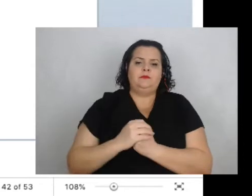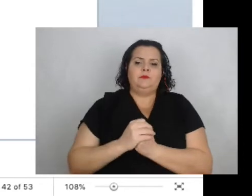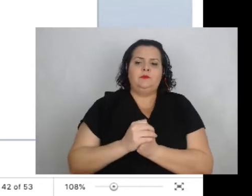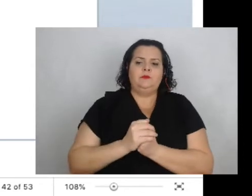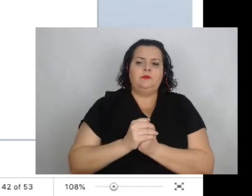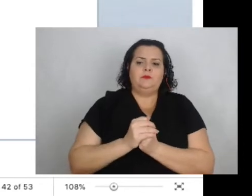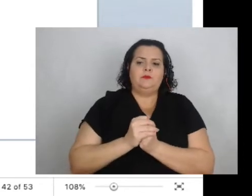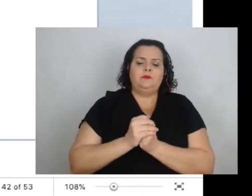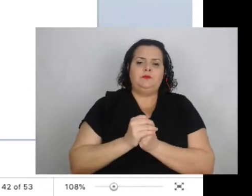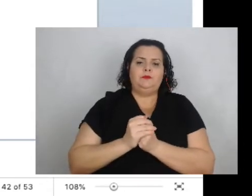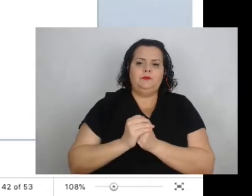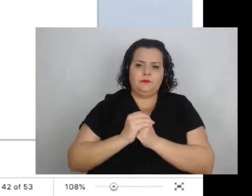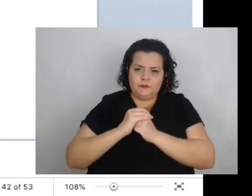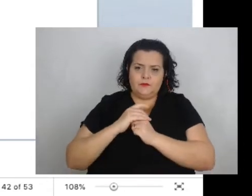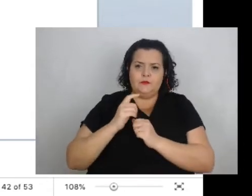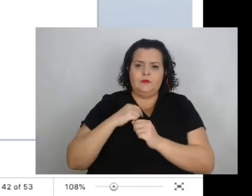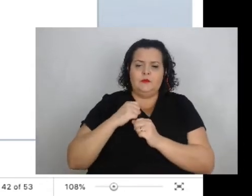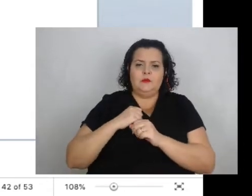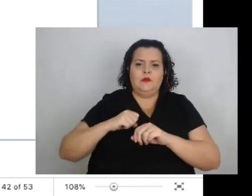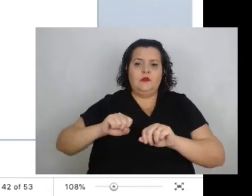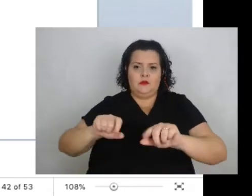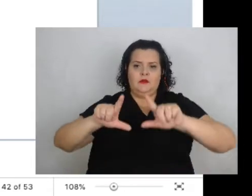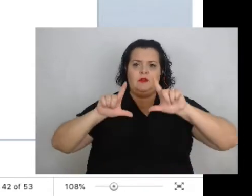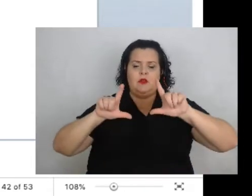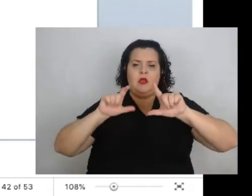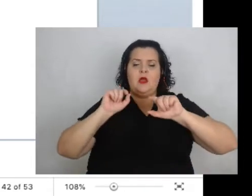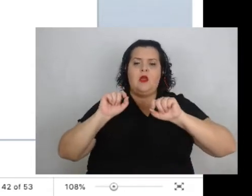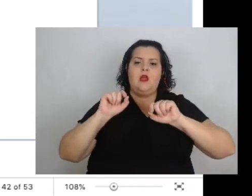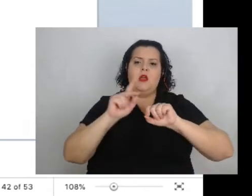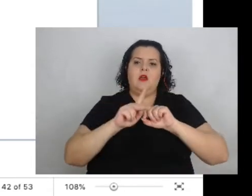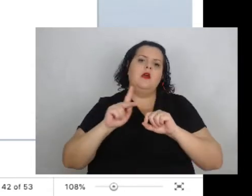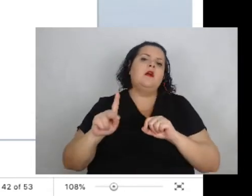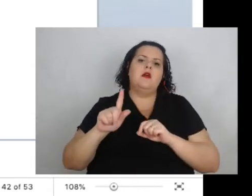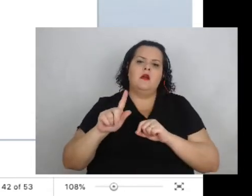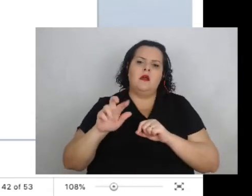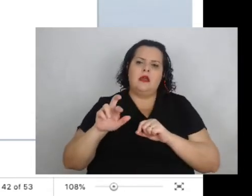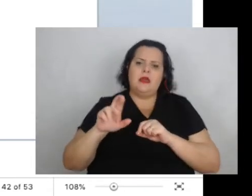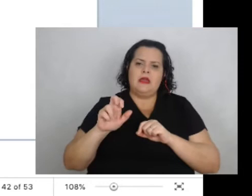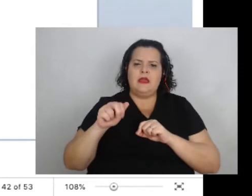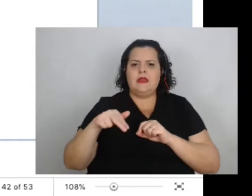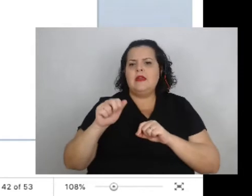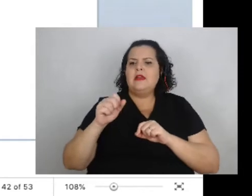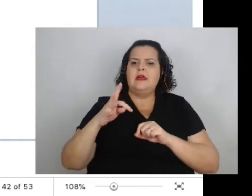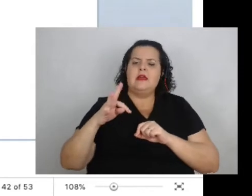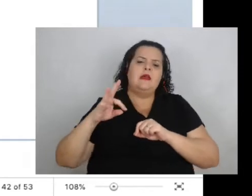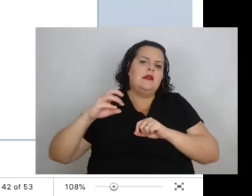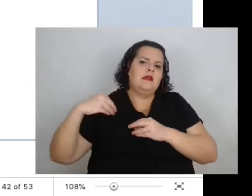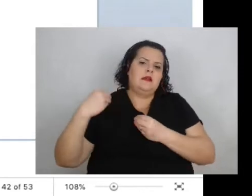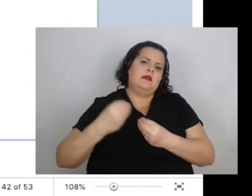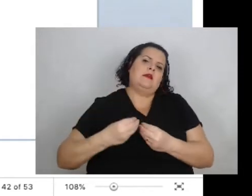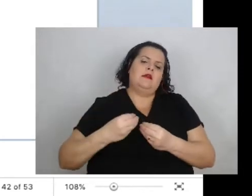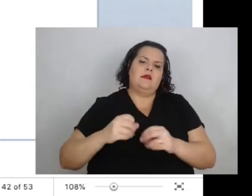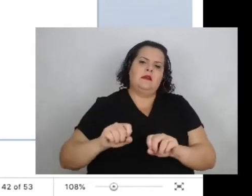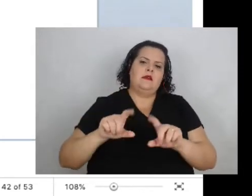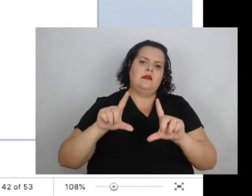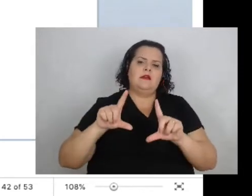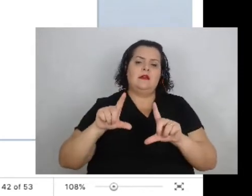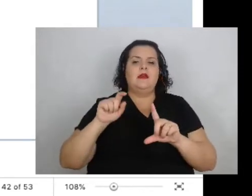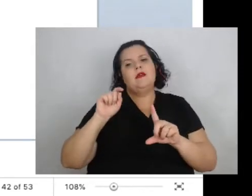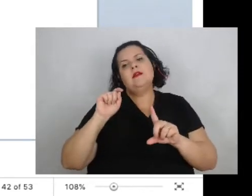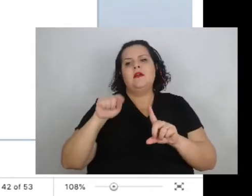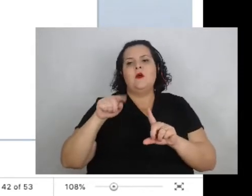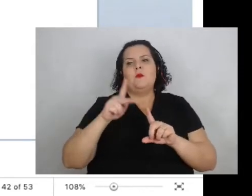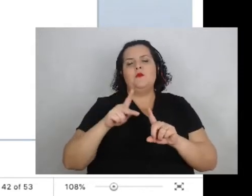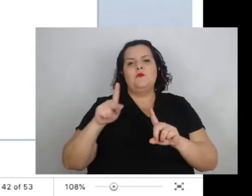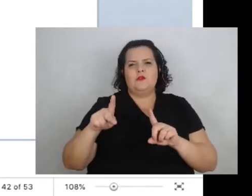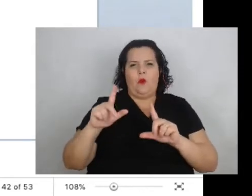Esse slide foi o professor Celso Granato que me cedeu, que daria essa aula de sorologia,